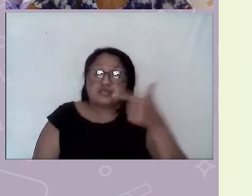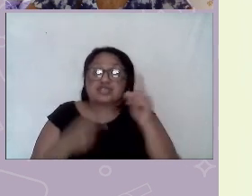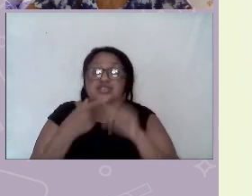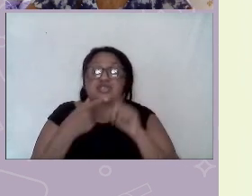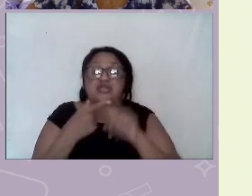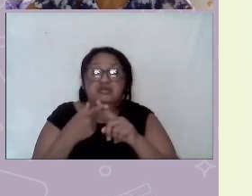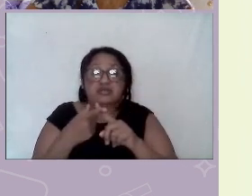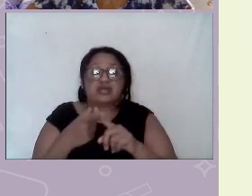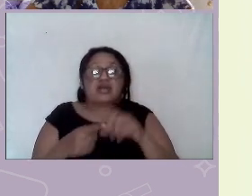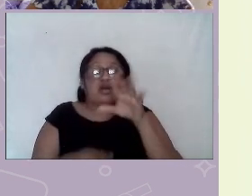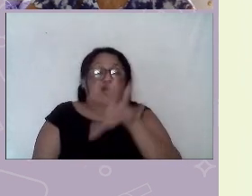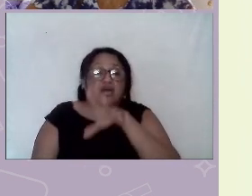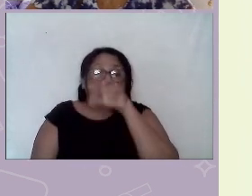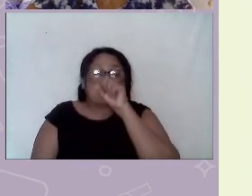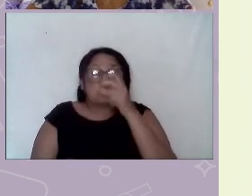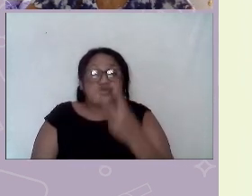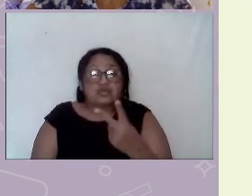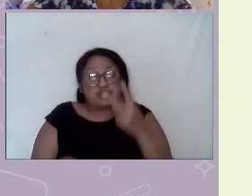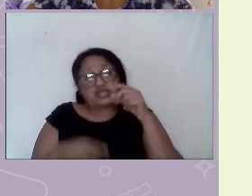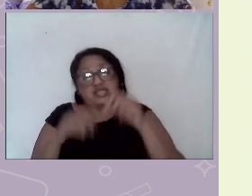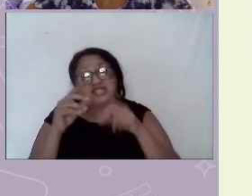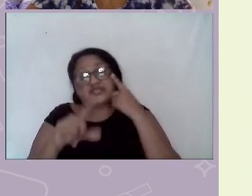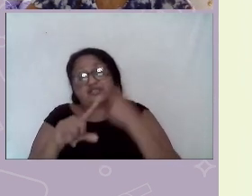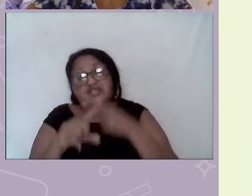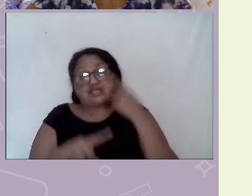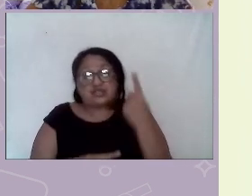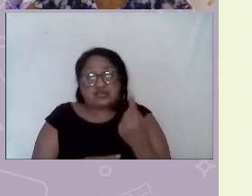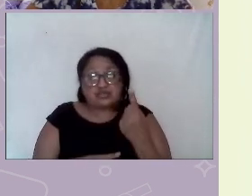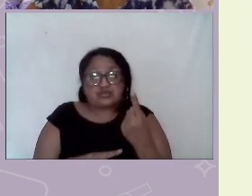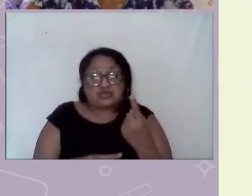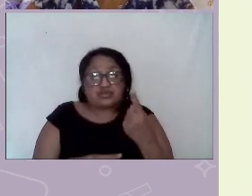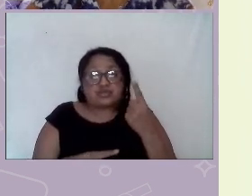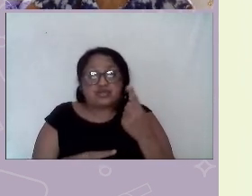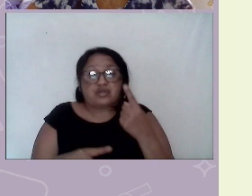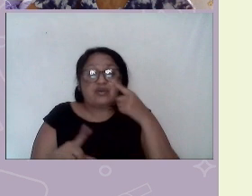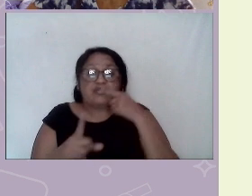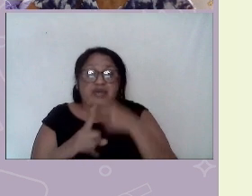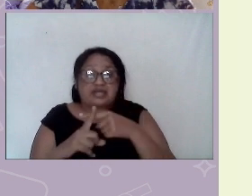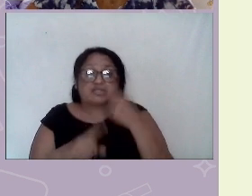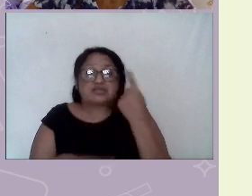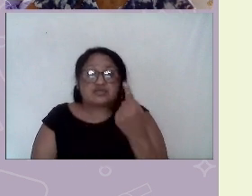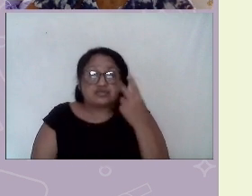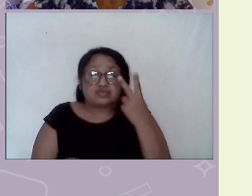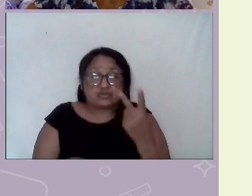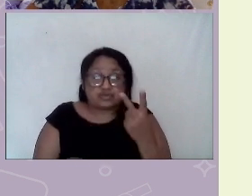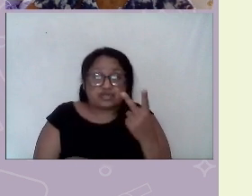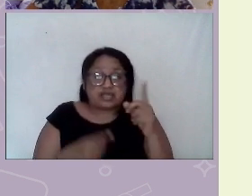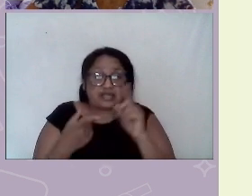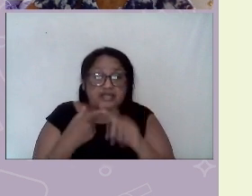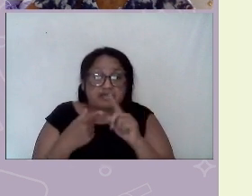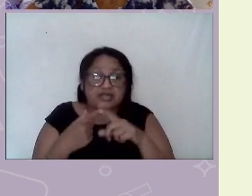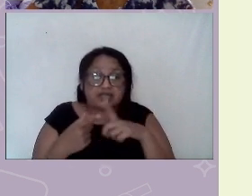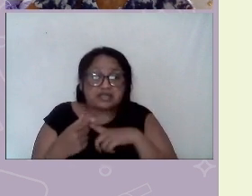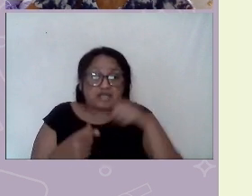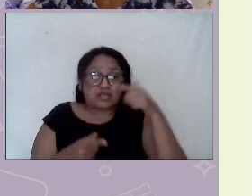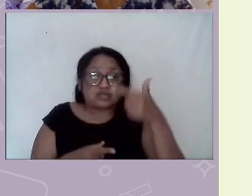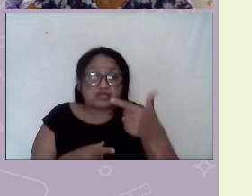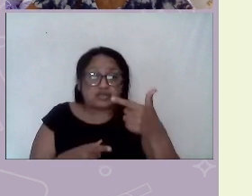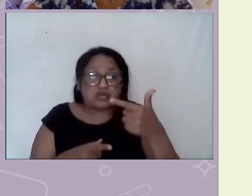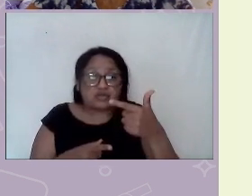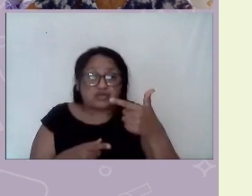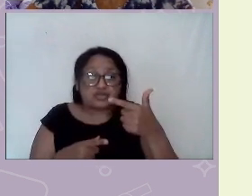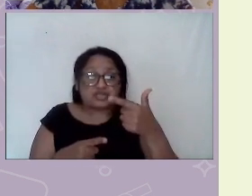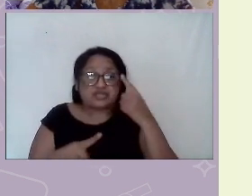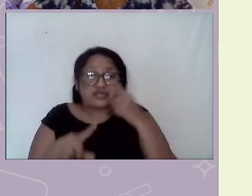oxigênio eu tenho dois vezes um, dois oxigênios aqui eu tenho um mais um, dois e eu tenho também dois vezes um, dois